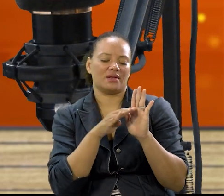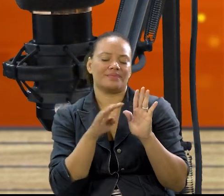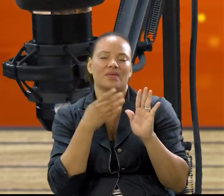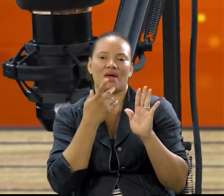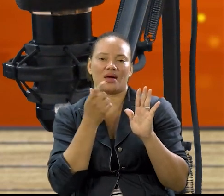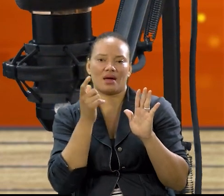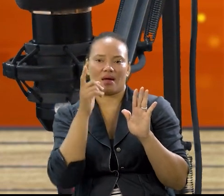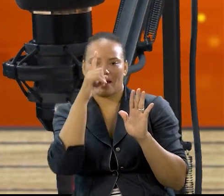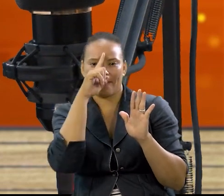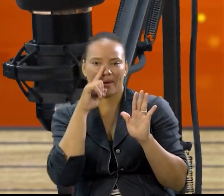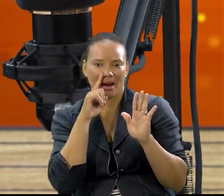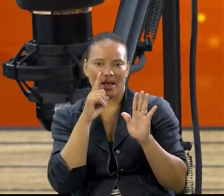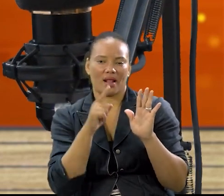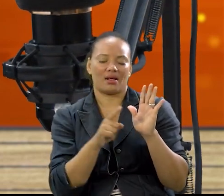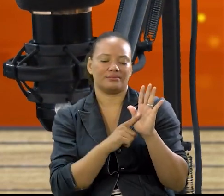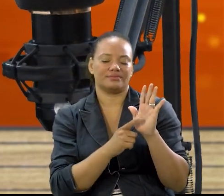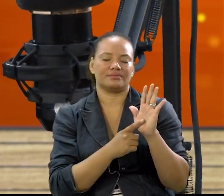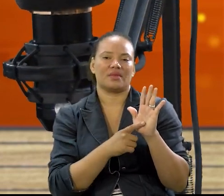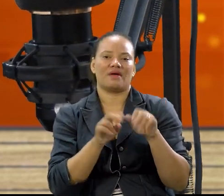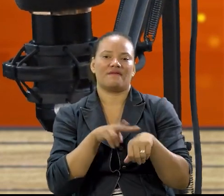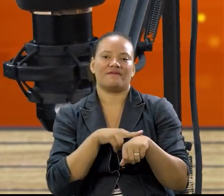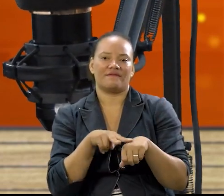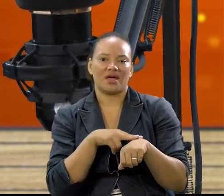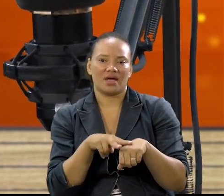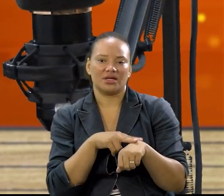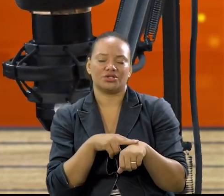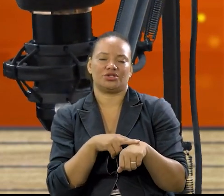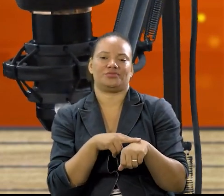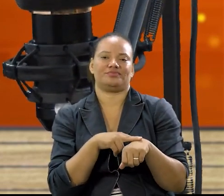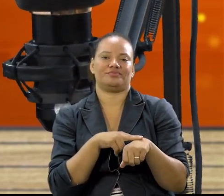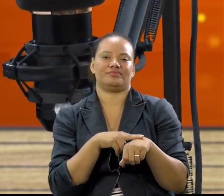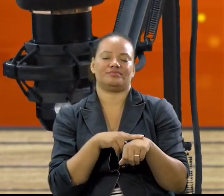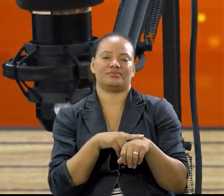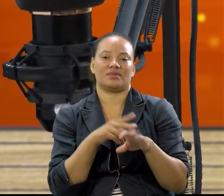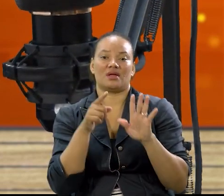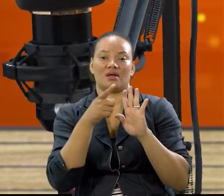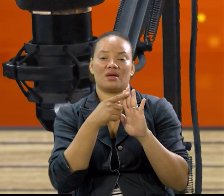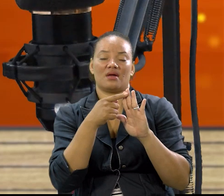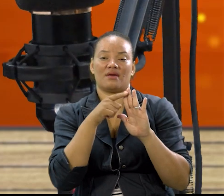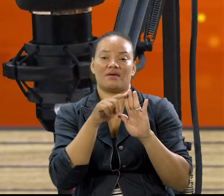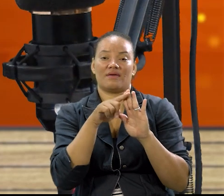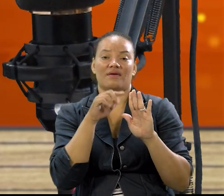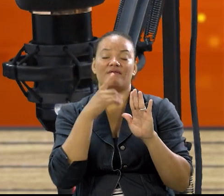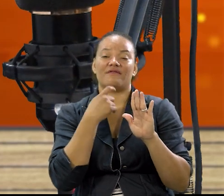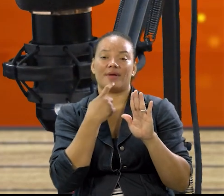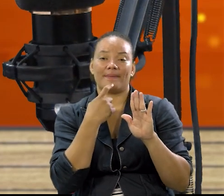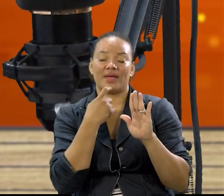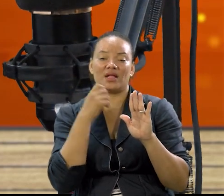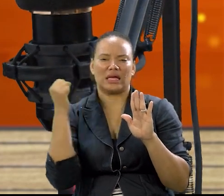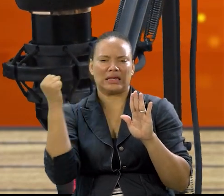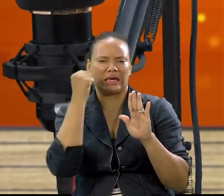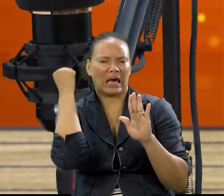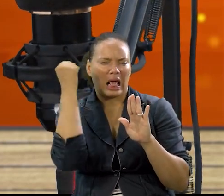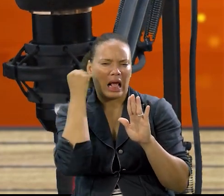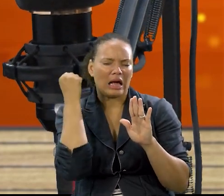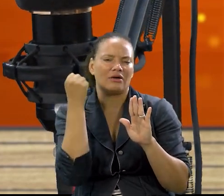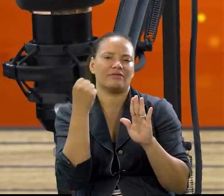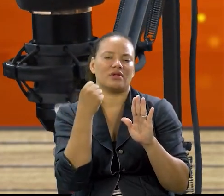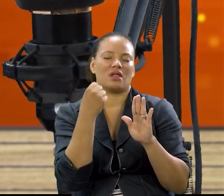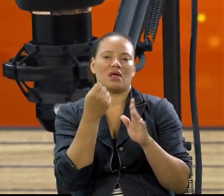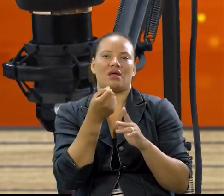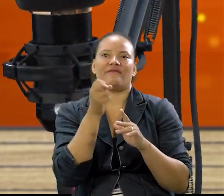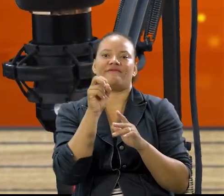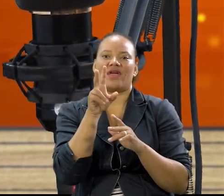crianças classificadas como vermelhas né são as crianças que graves que chegam vítimas de de acidentes